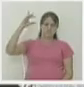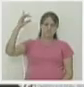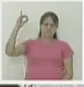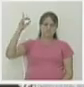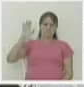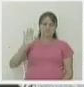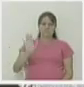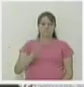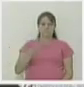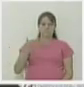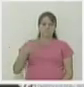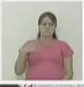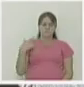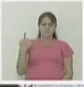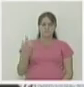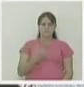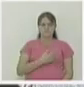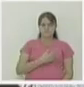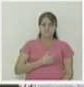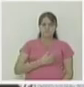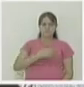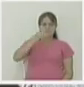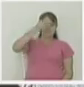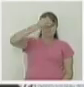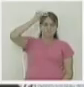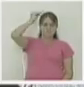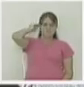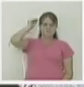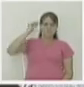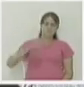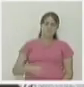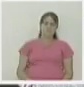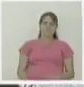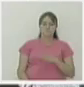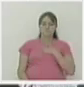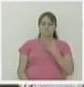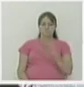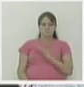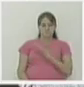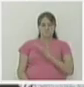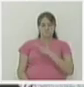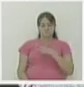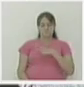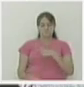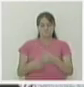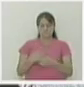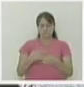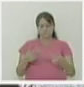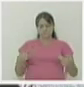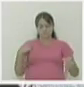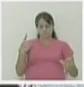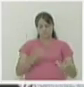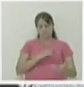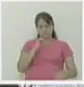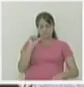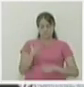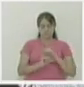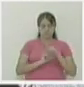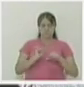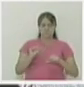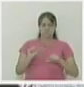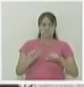Quando nós somos batizados, meus irmãos, há algo em nós que se muda. A